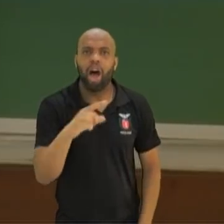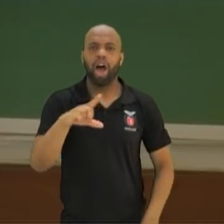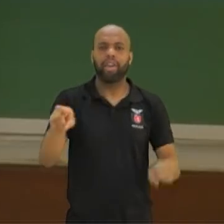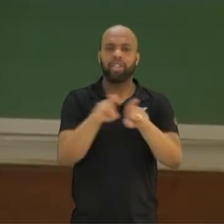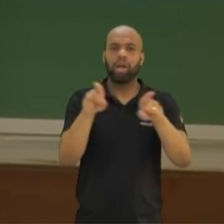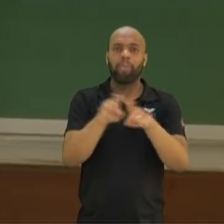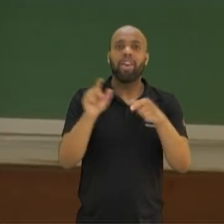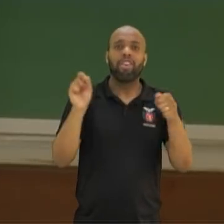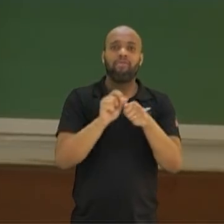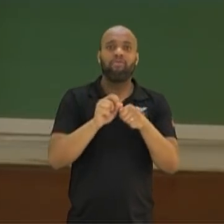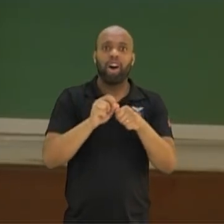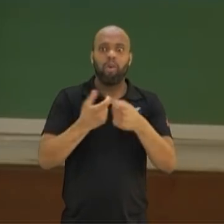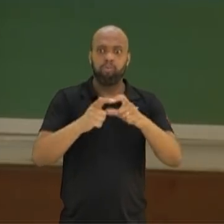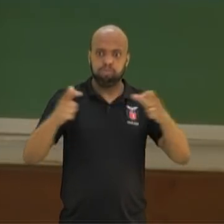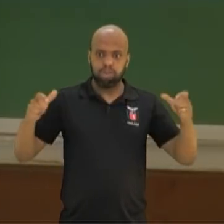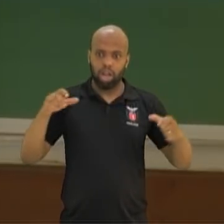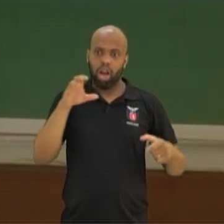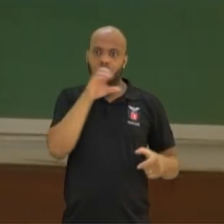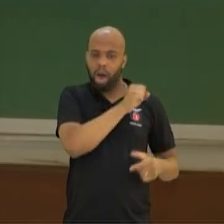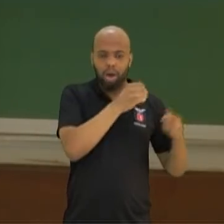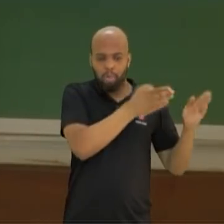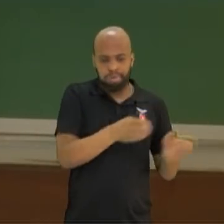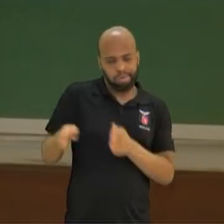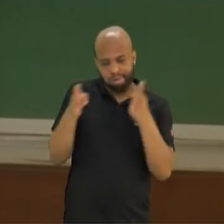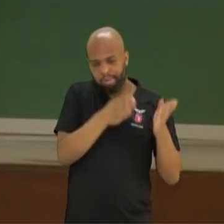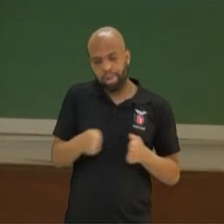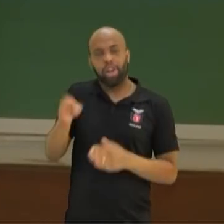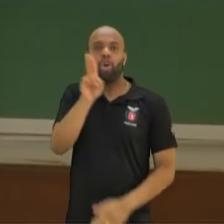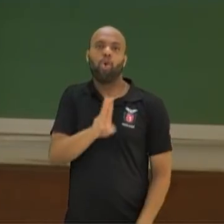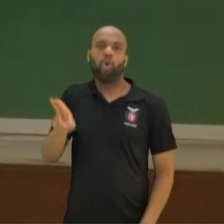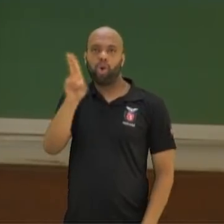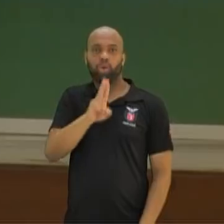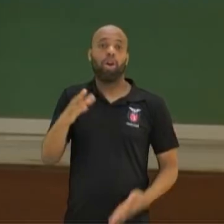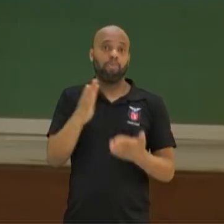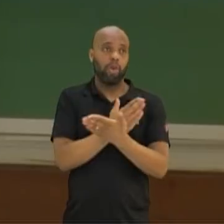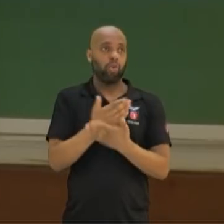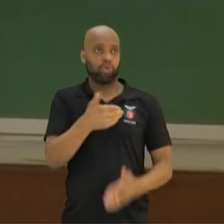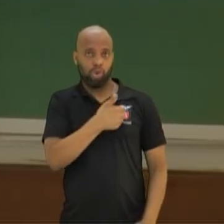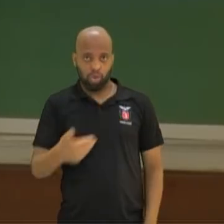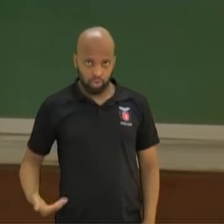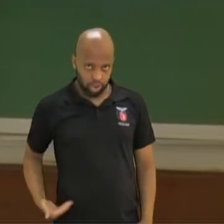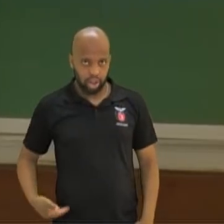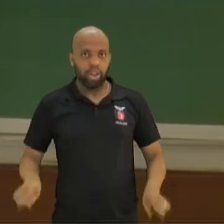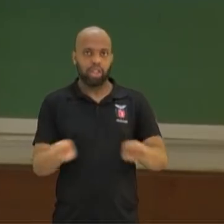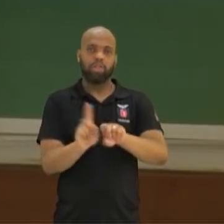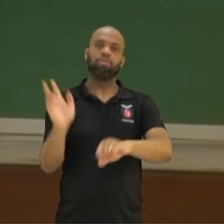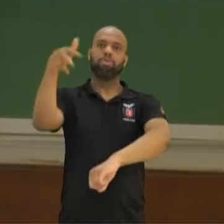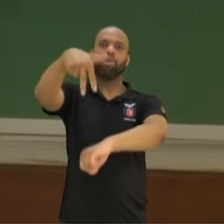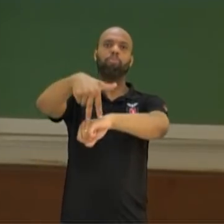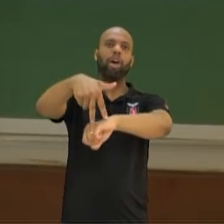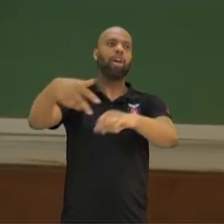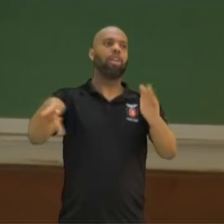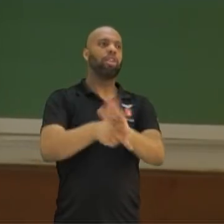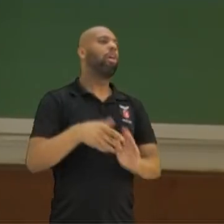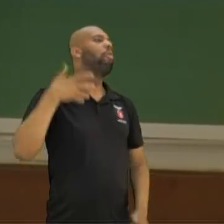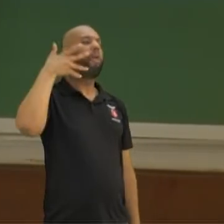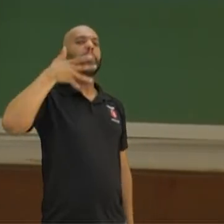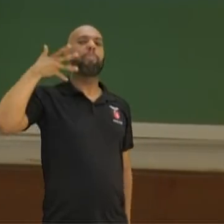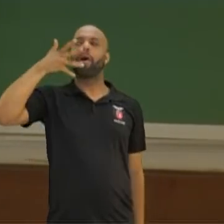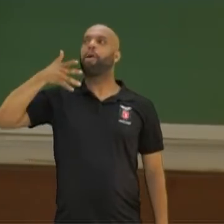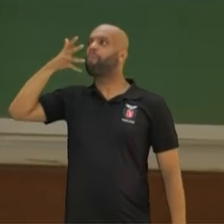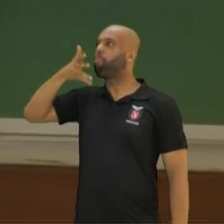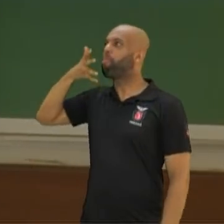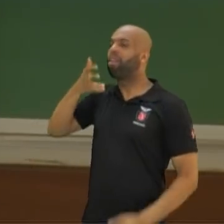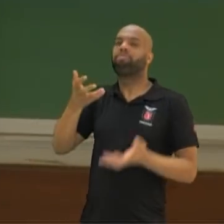produzido, vem com uma grande força e foi usado em detrimento de governos, até por palanque no sentido de renovação e